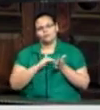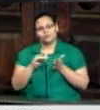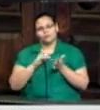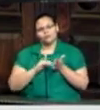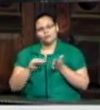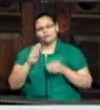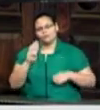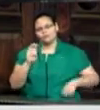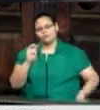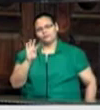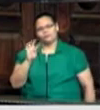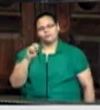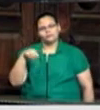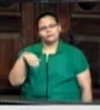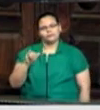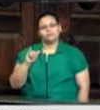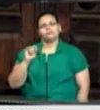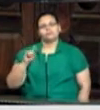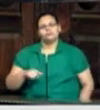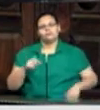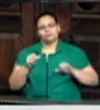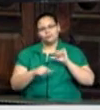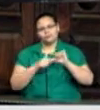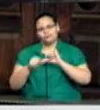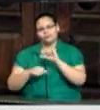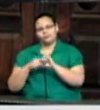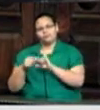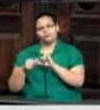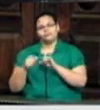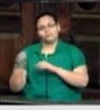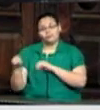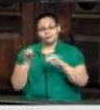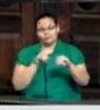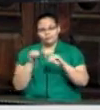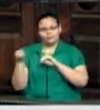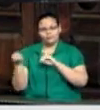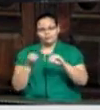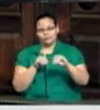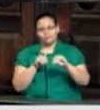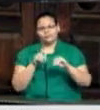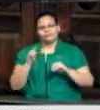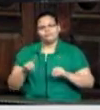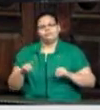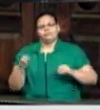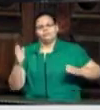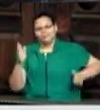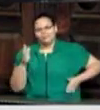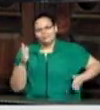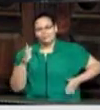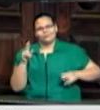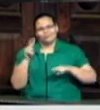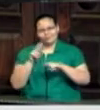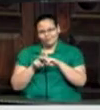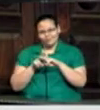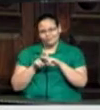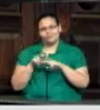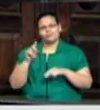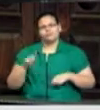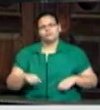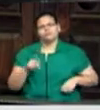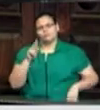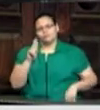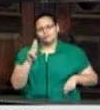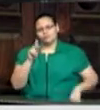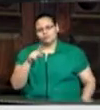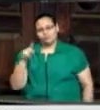Mariano Beltrame, que foi a transferência dos traficantes presos no processo de pacificação, dos